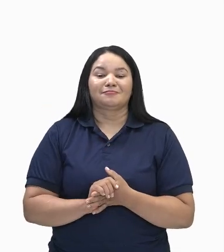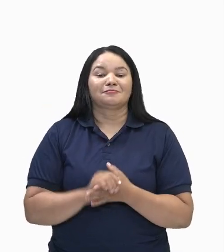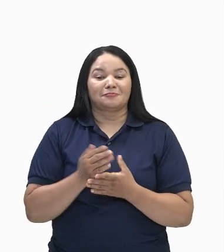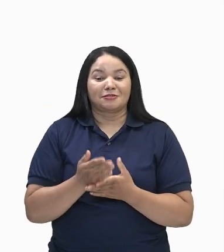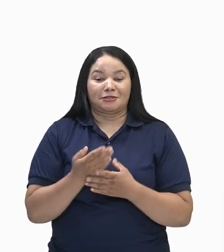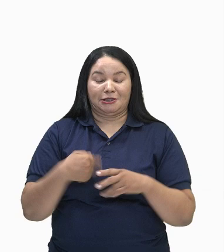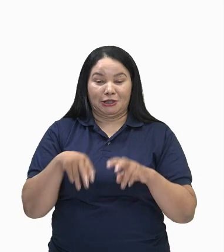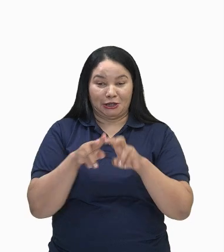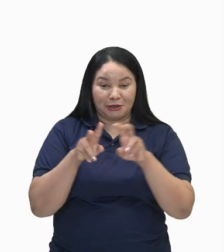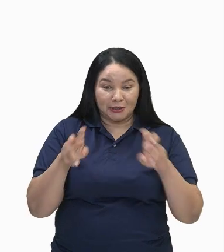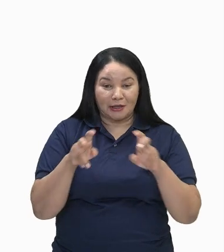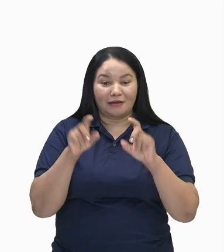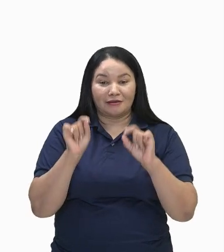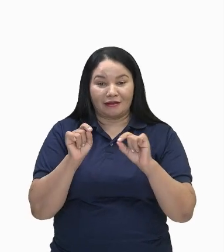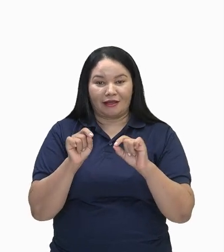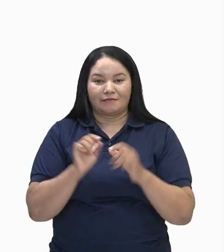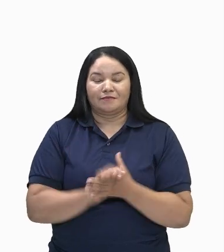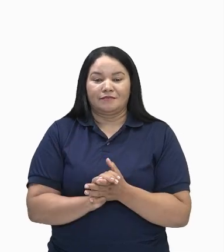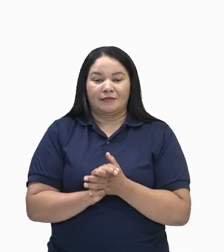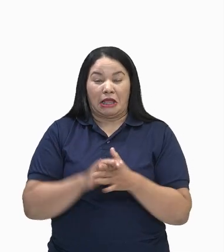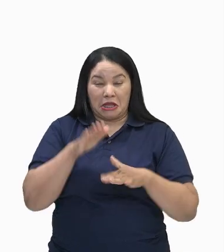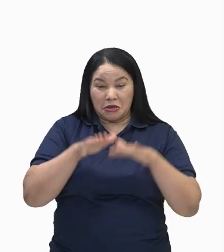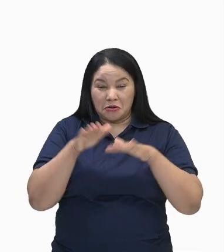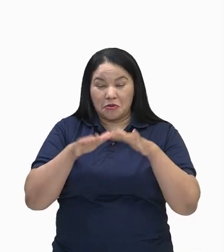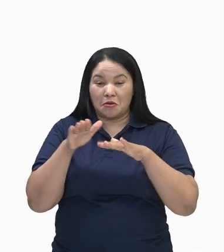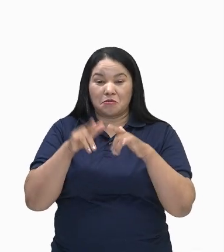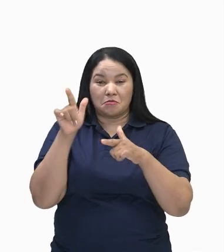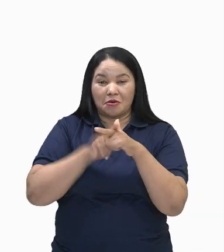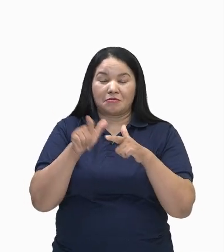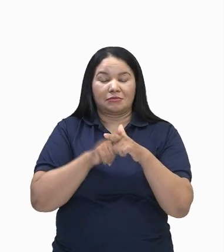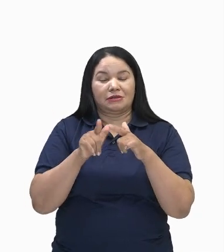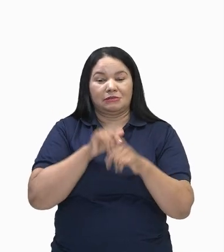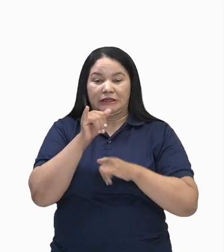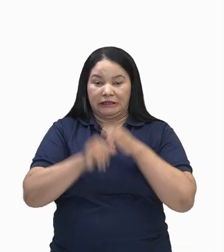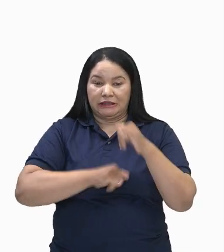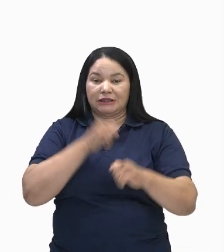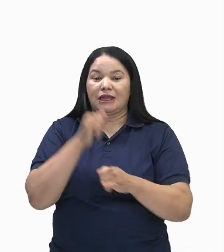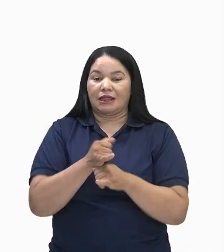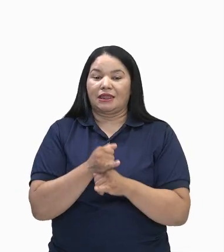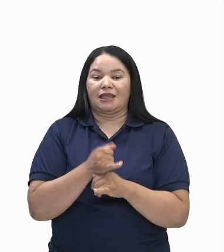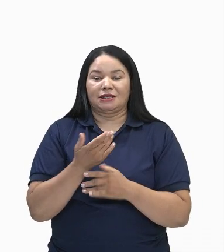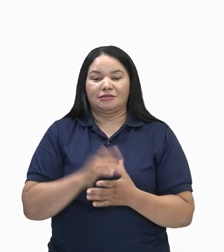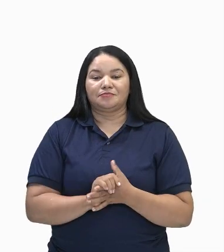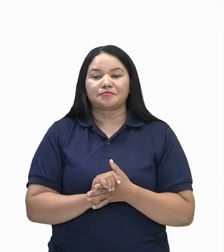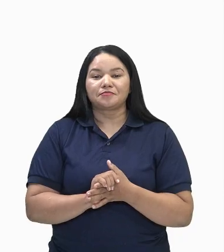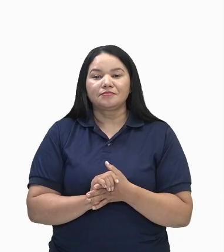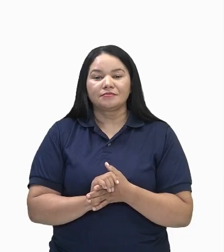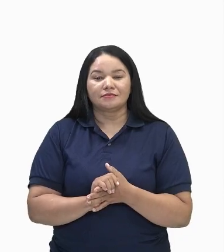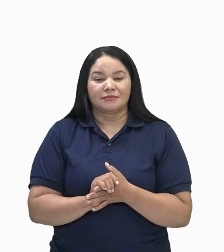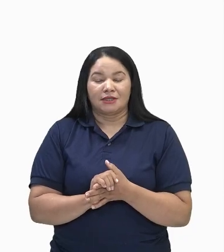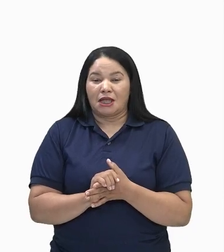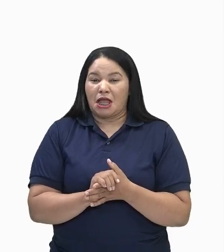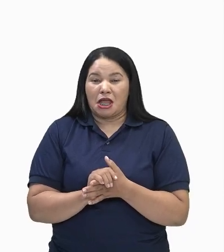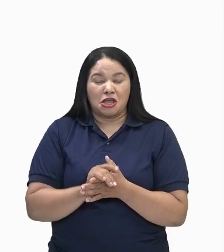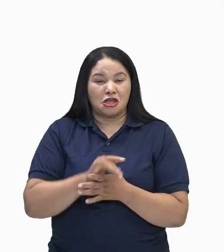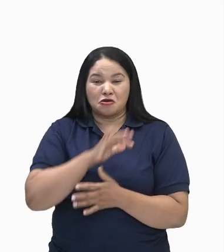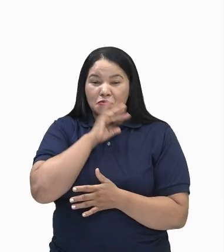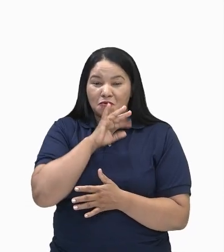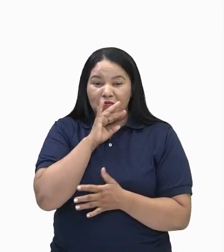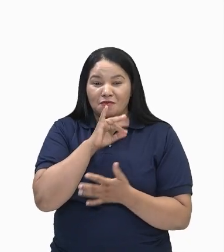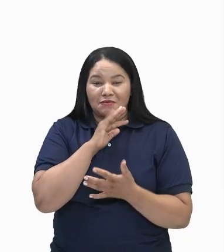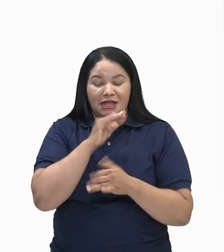reclamação sobre instabilidade no serviço de internet. Não está funcionando e eu vou